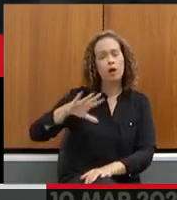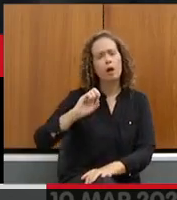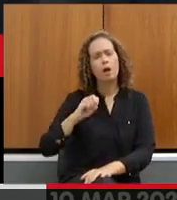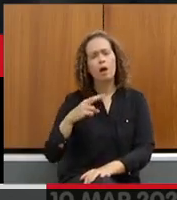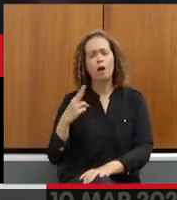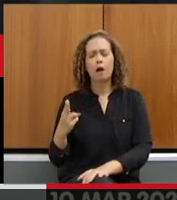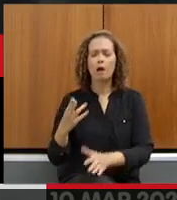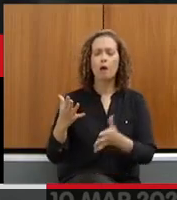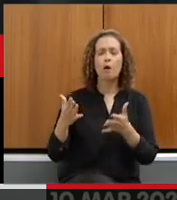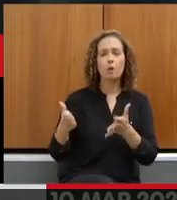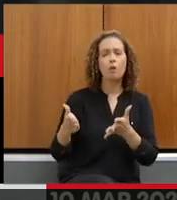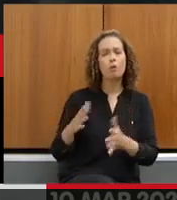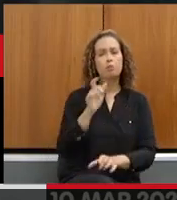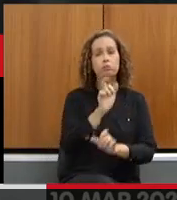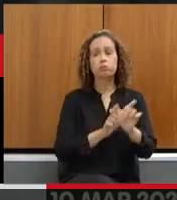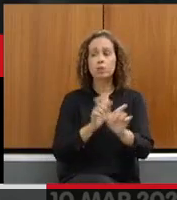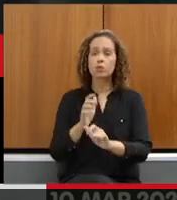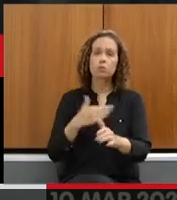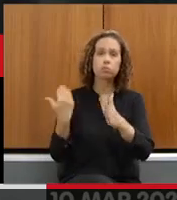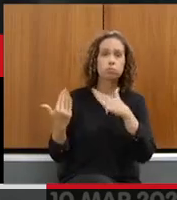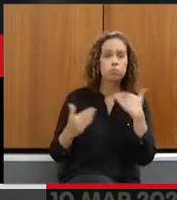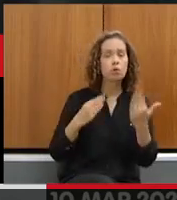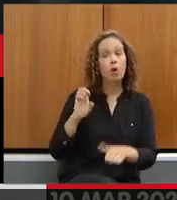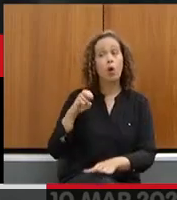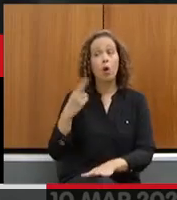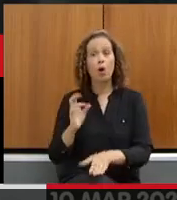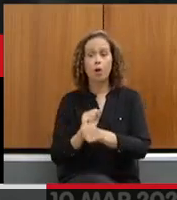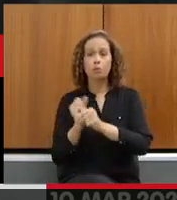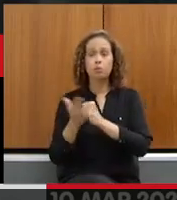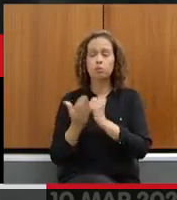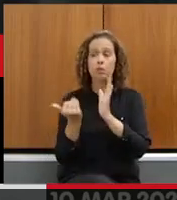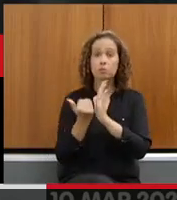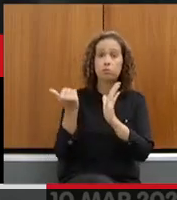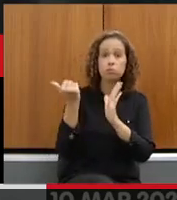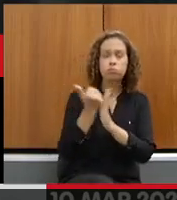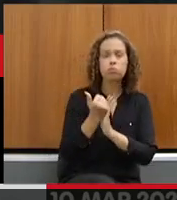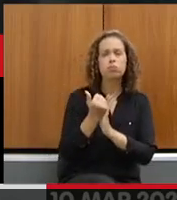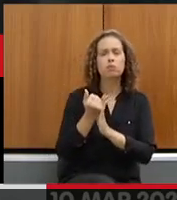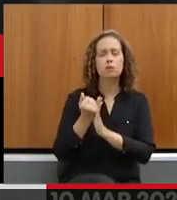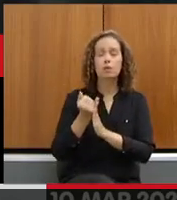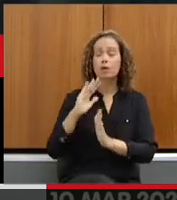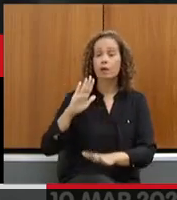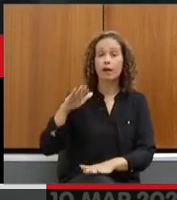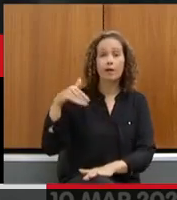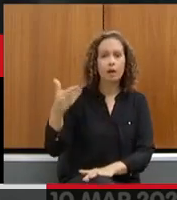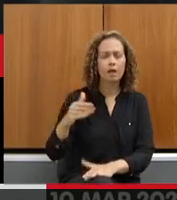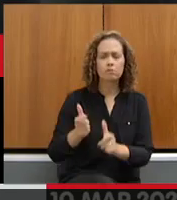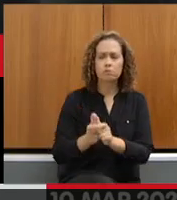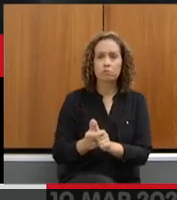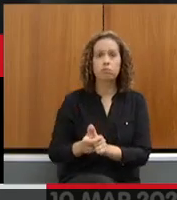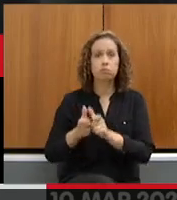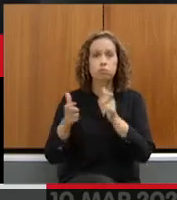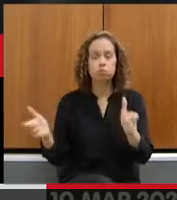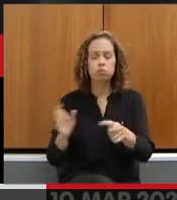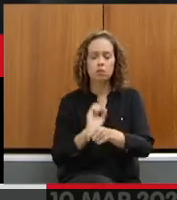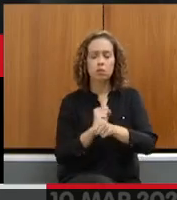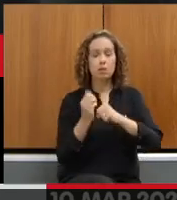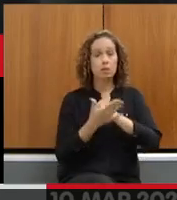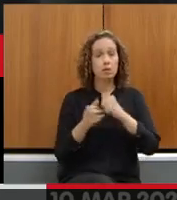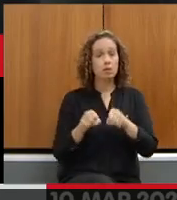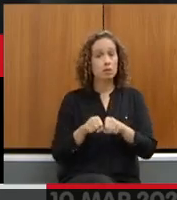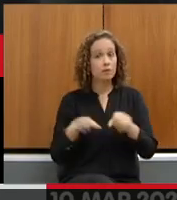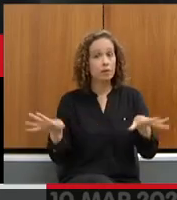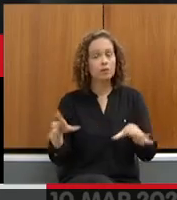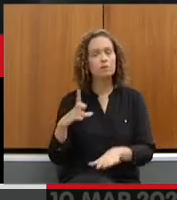coincidência ou com mortalidade muito além do que seria a média esperada para a epidemia da convite